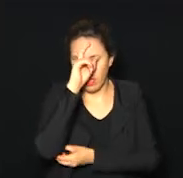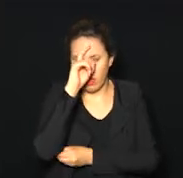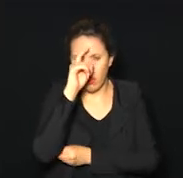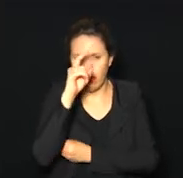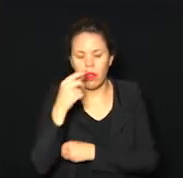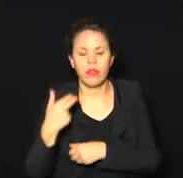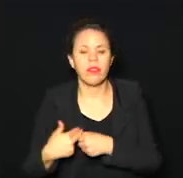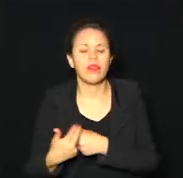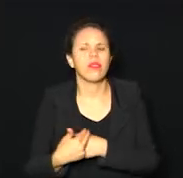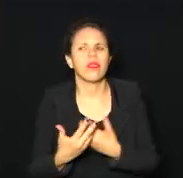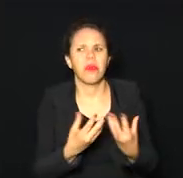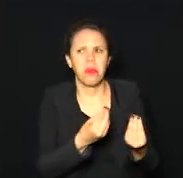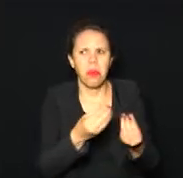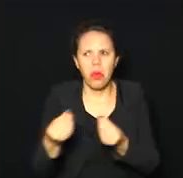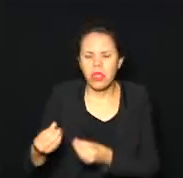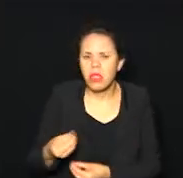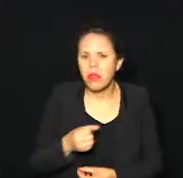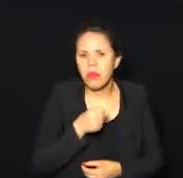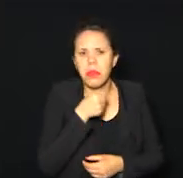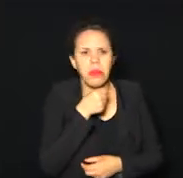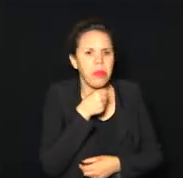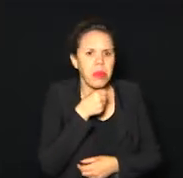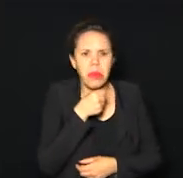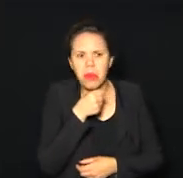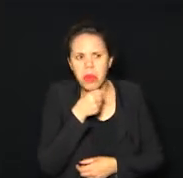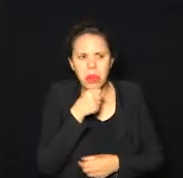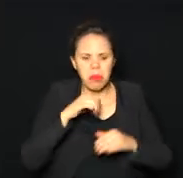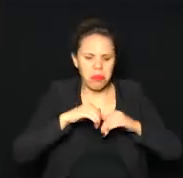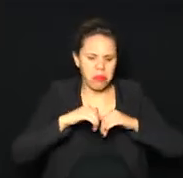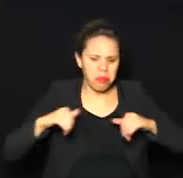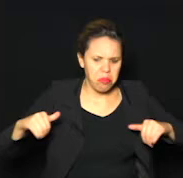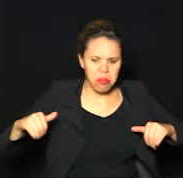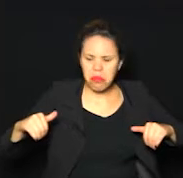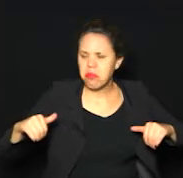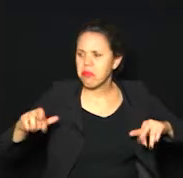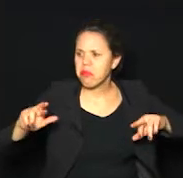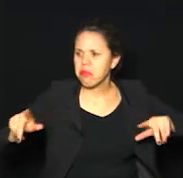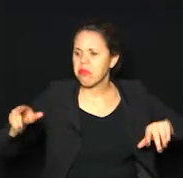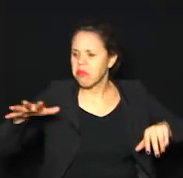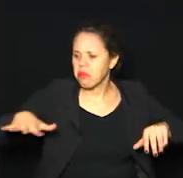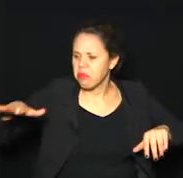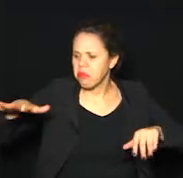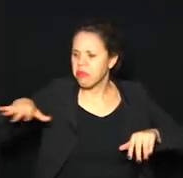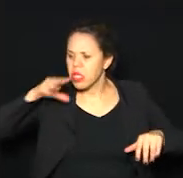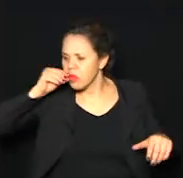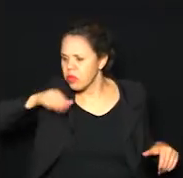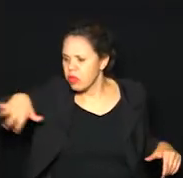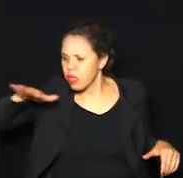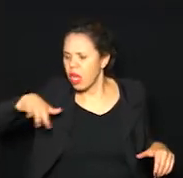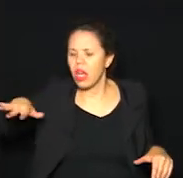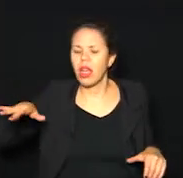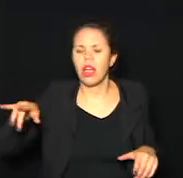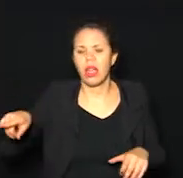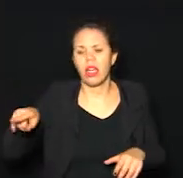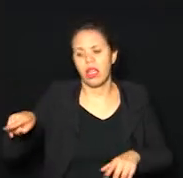reportagens parecia que a reportagem era dividida em dois, né? De um lado, os trabalhadores fazendo